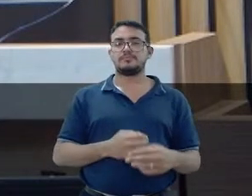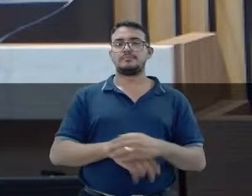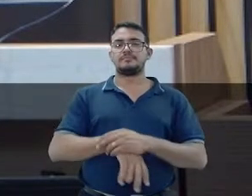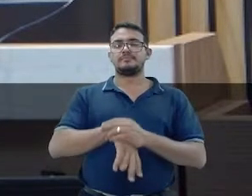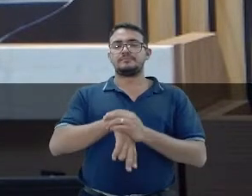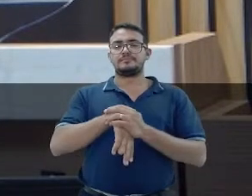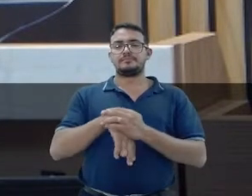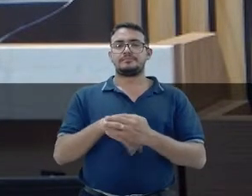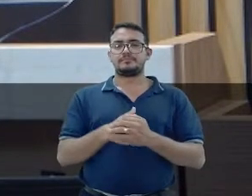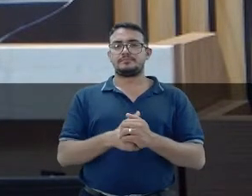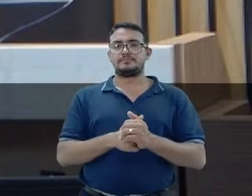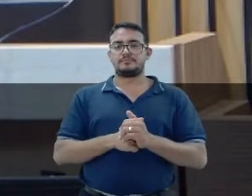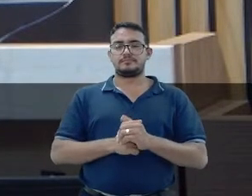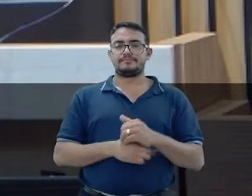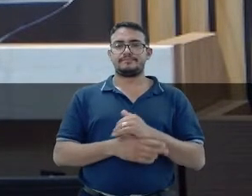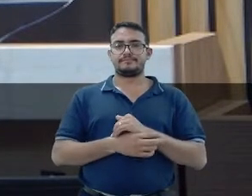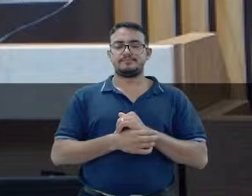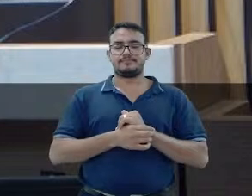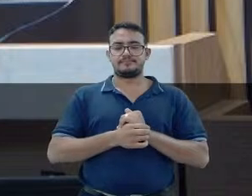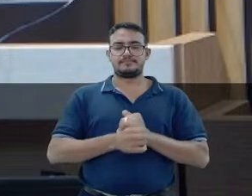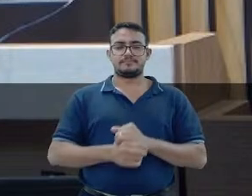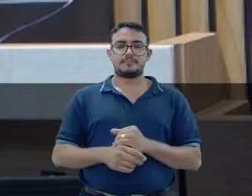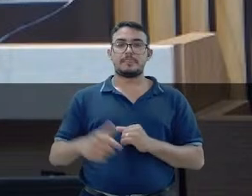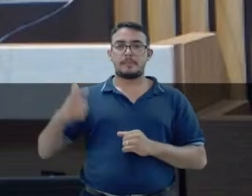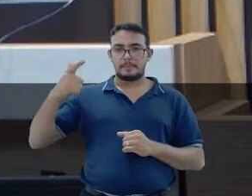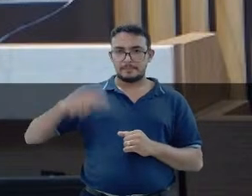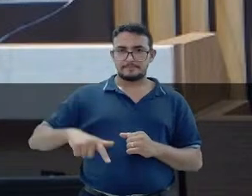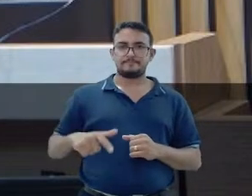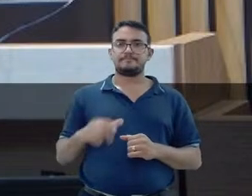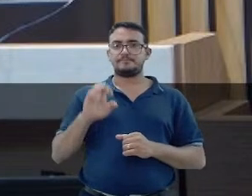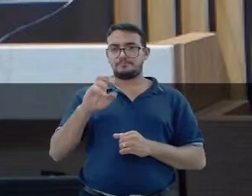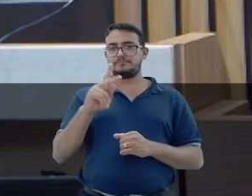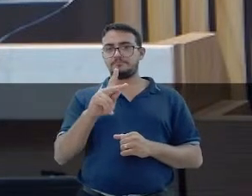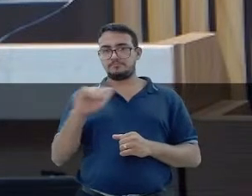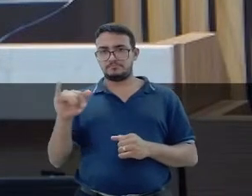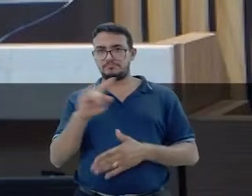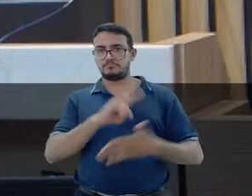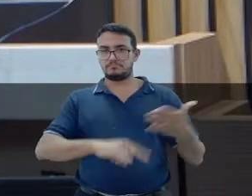Respeito dos equipamentos de proteção, constou do laudo que